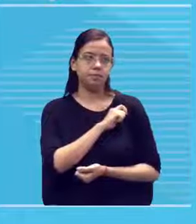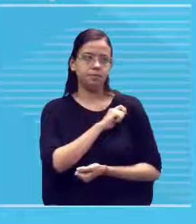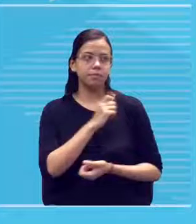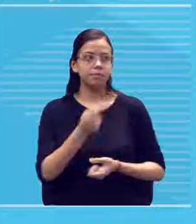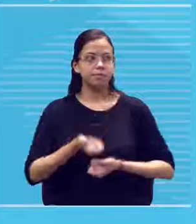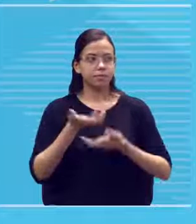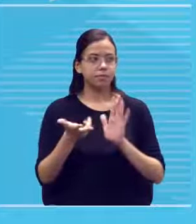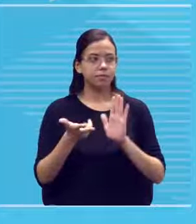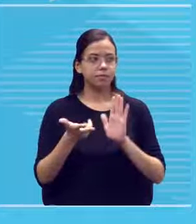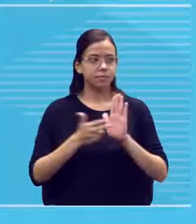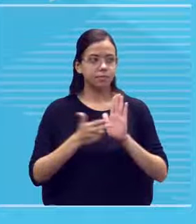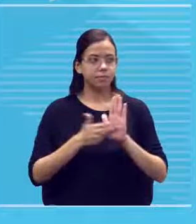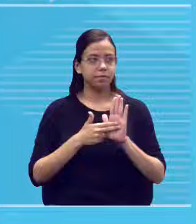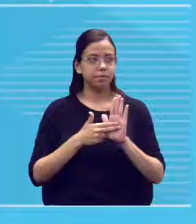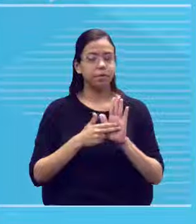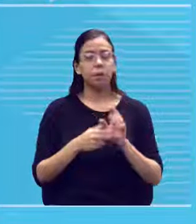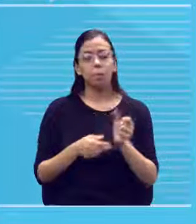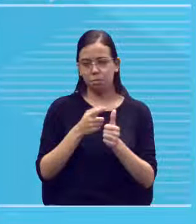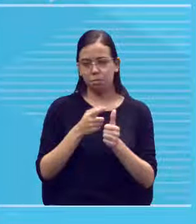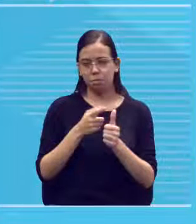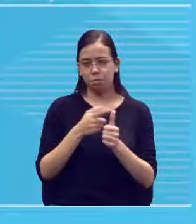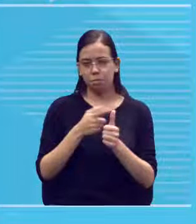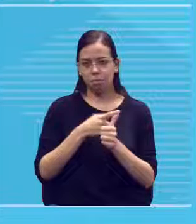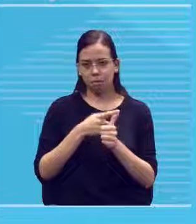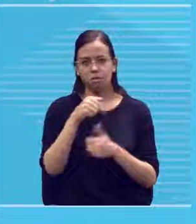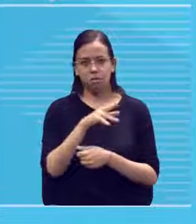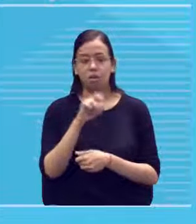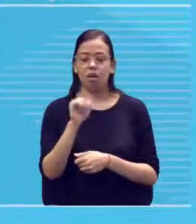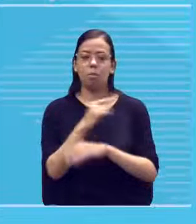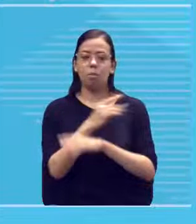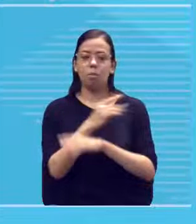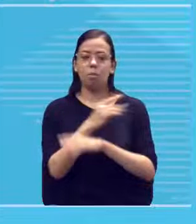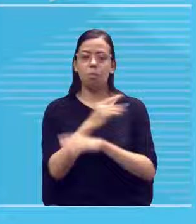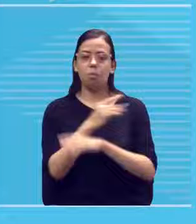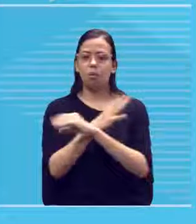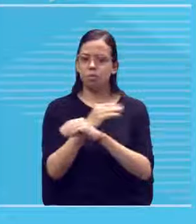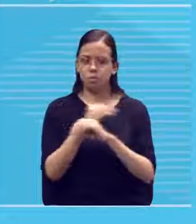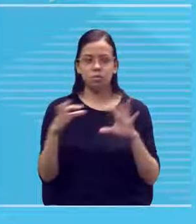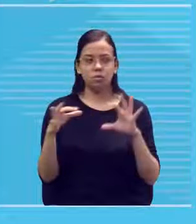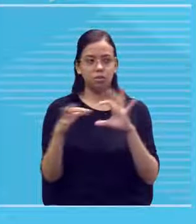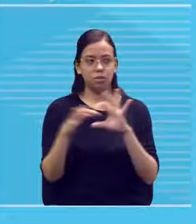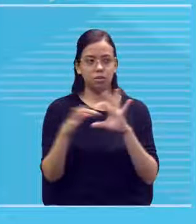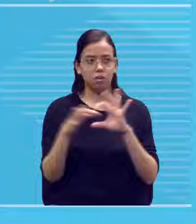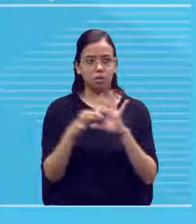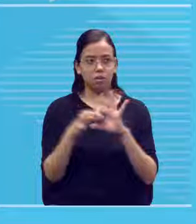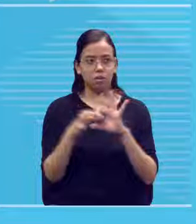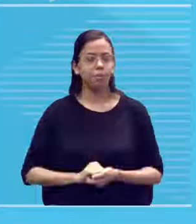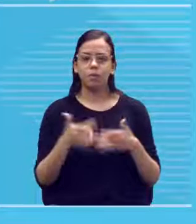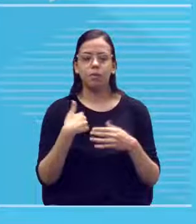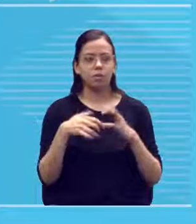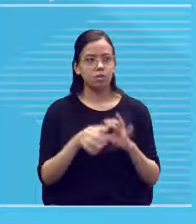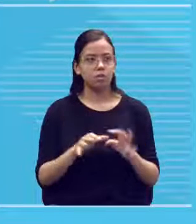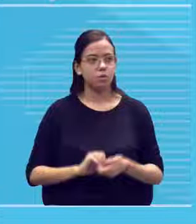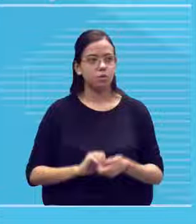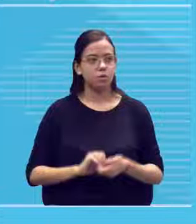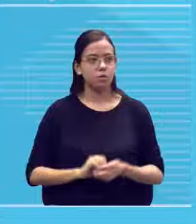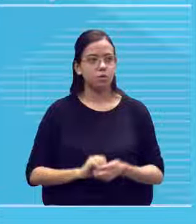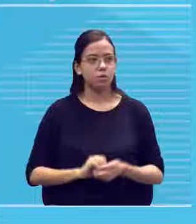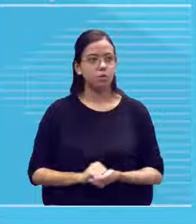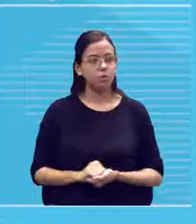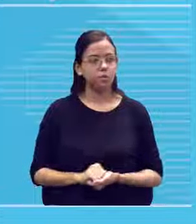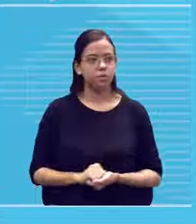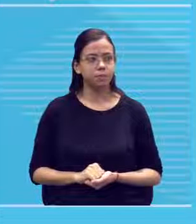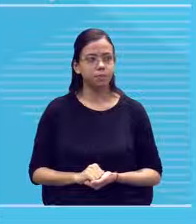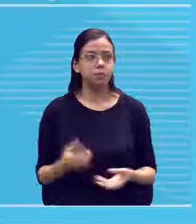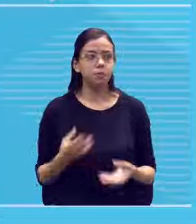conjunção integrante eu vou deixar aí né os alunos confessaram que não havia estudado que não haviam estudado a